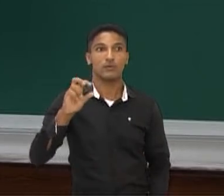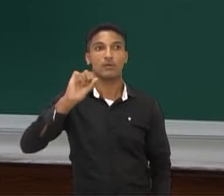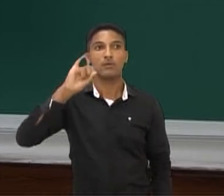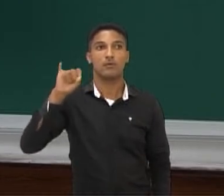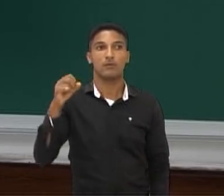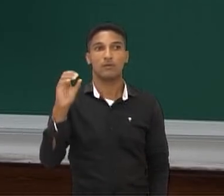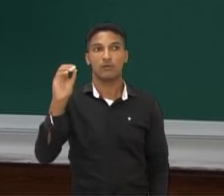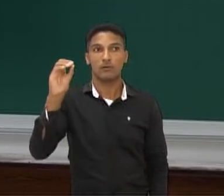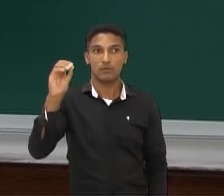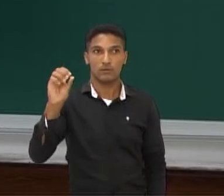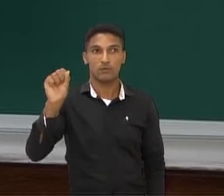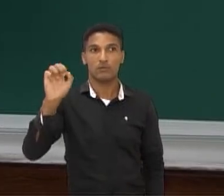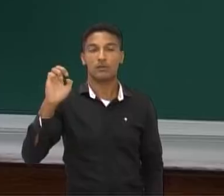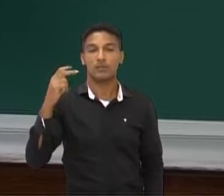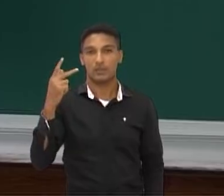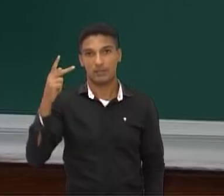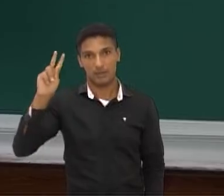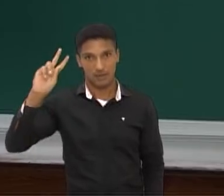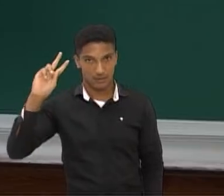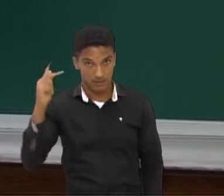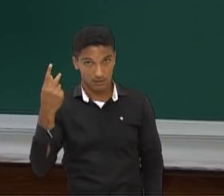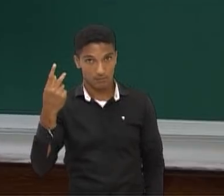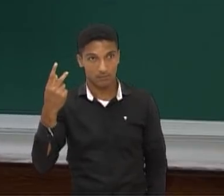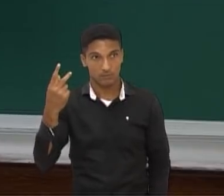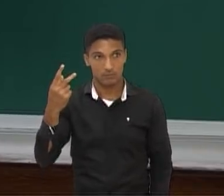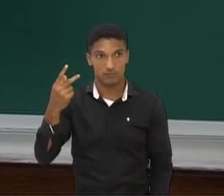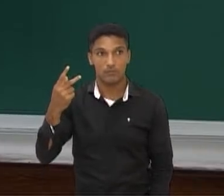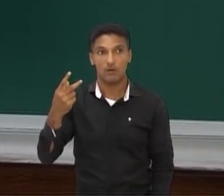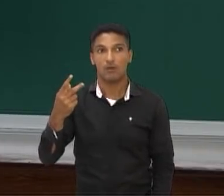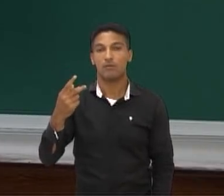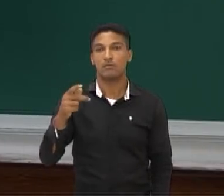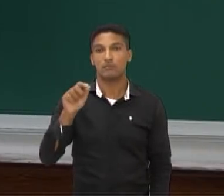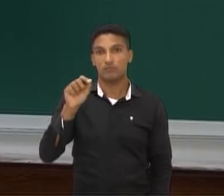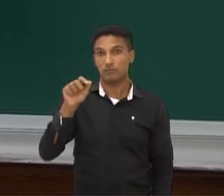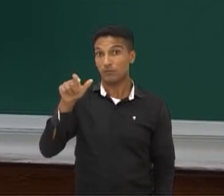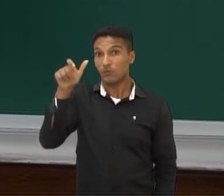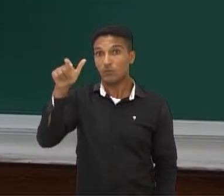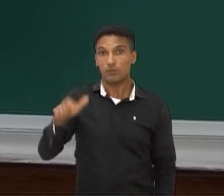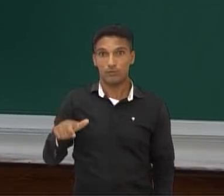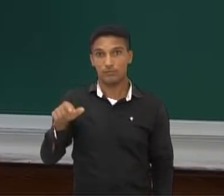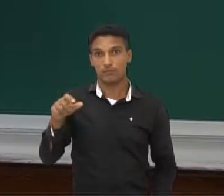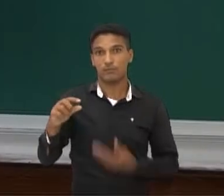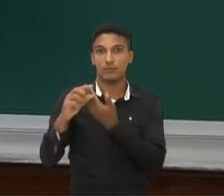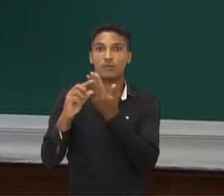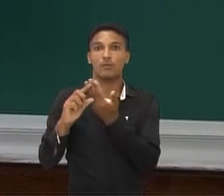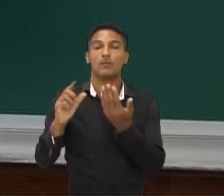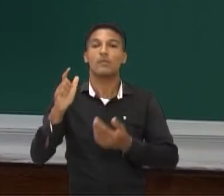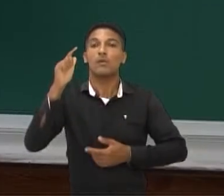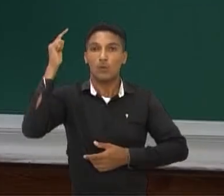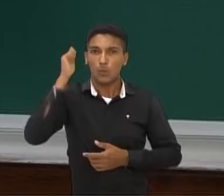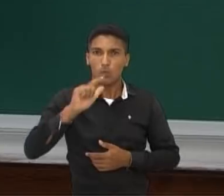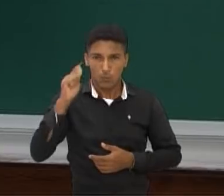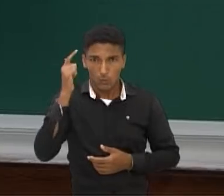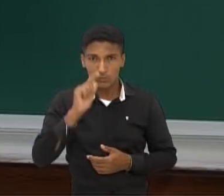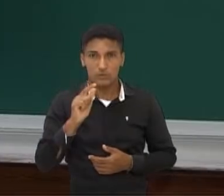de ser indivisível. E ele passa a ser divisível. Então, assim, ele